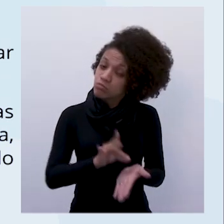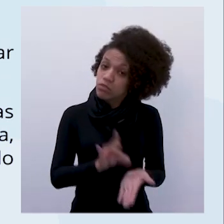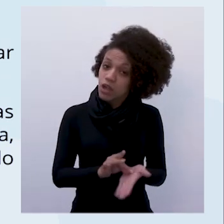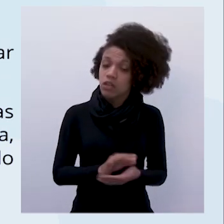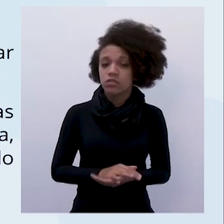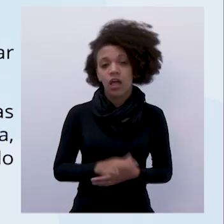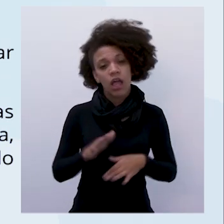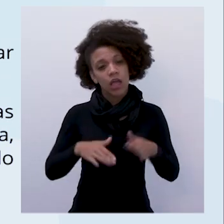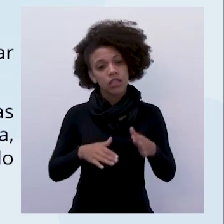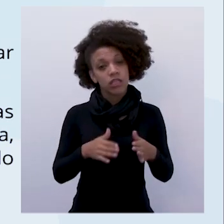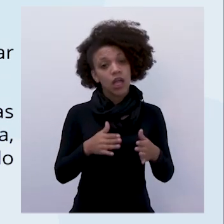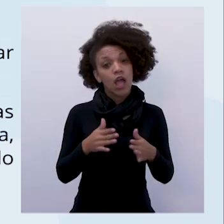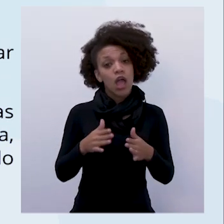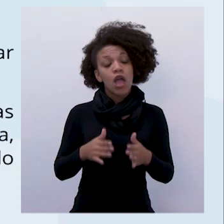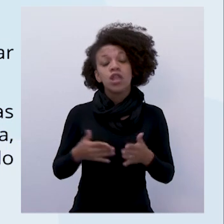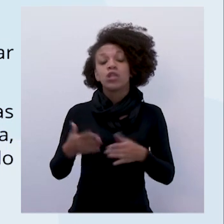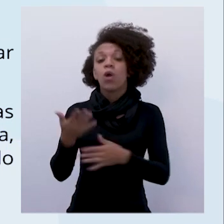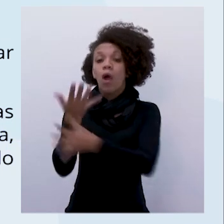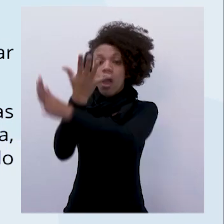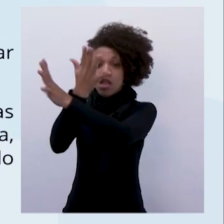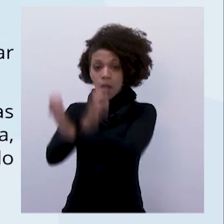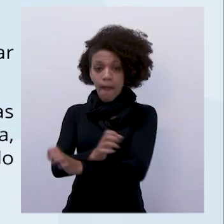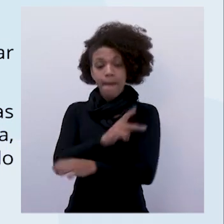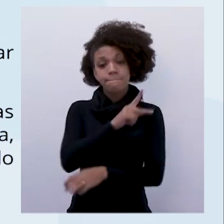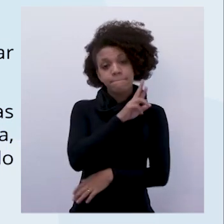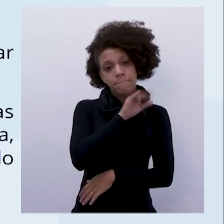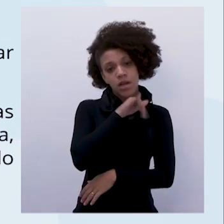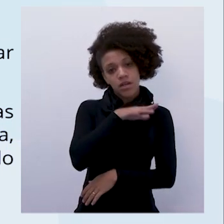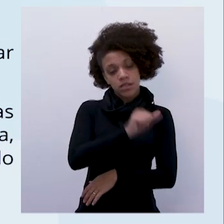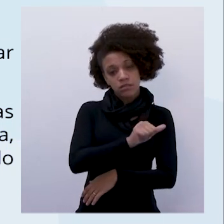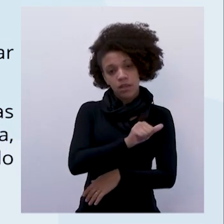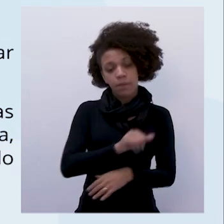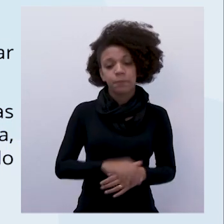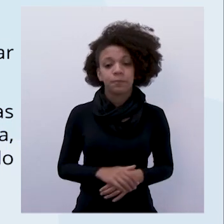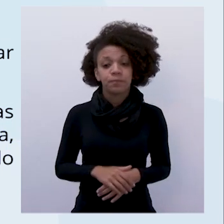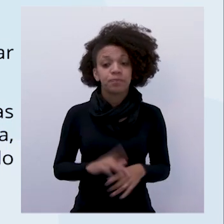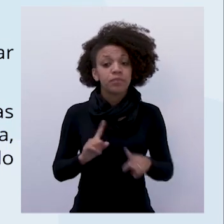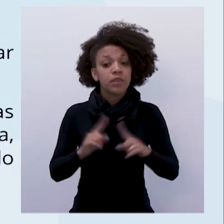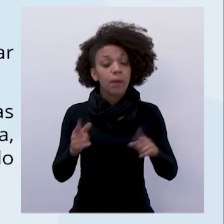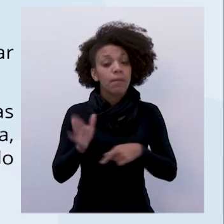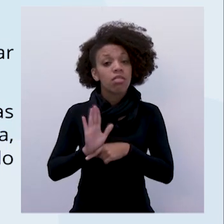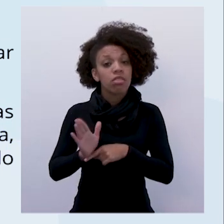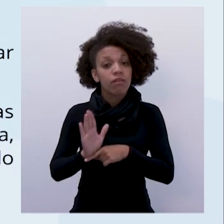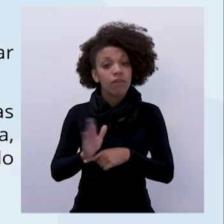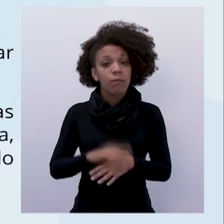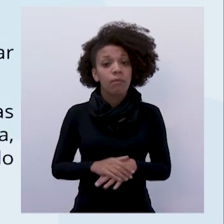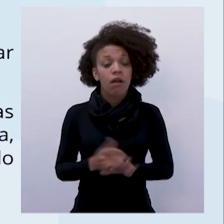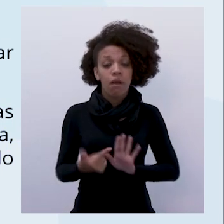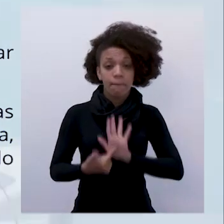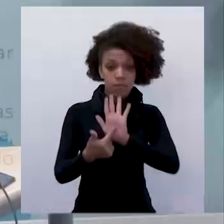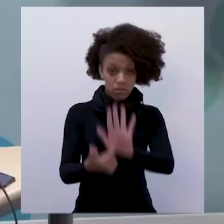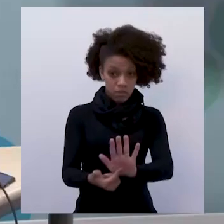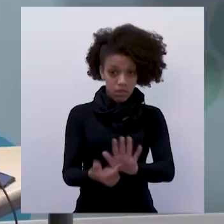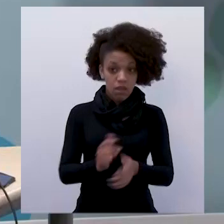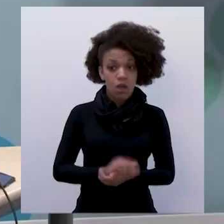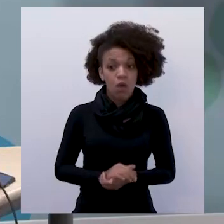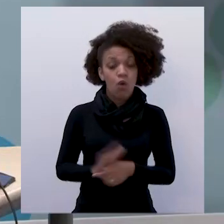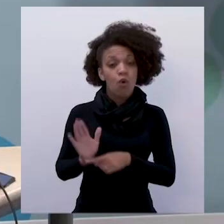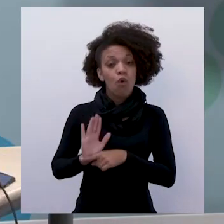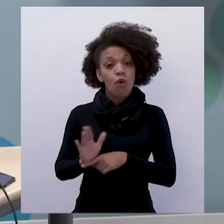aí os espartanos e os persas. Mas, nesse filme, eles vão apresentar uma versão romanceada